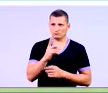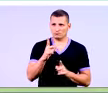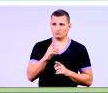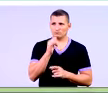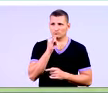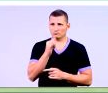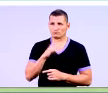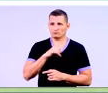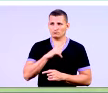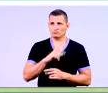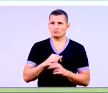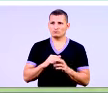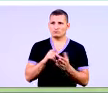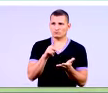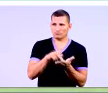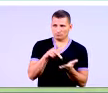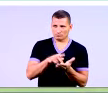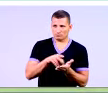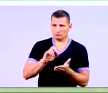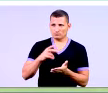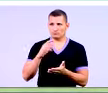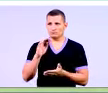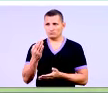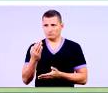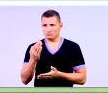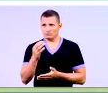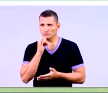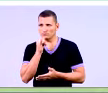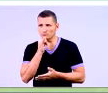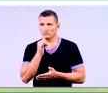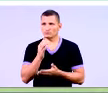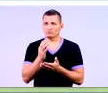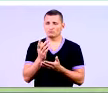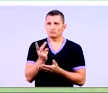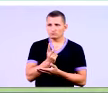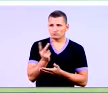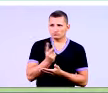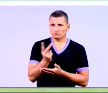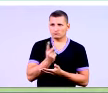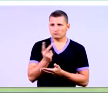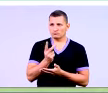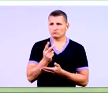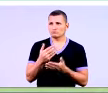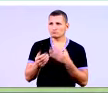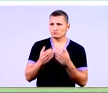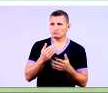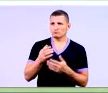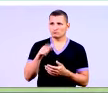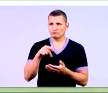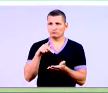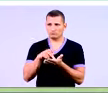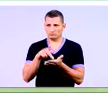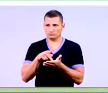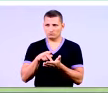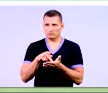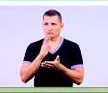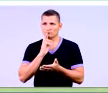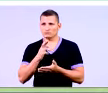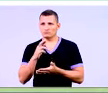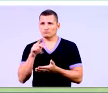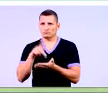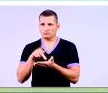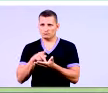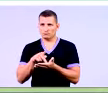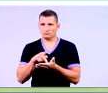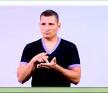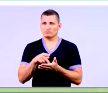for verdadeira expressão verdadeiro agora co2 foi falso aí as do